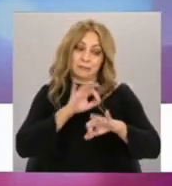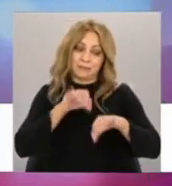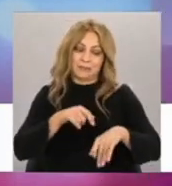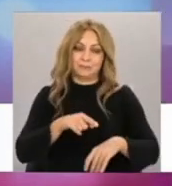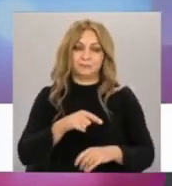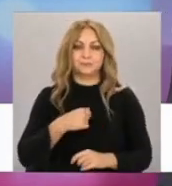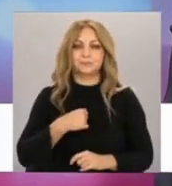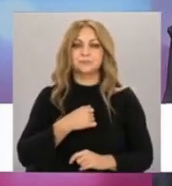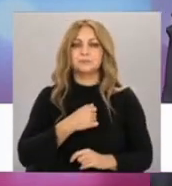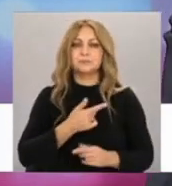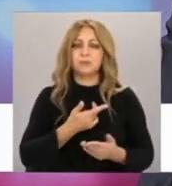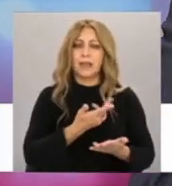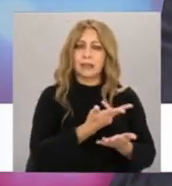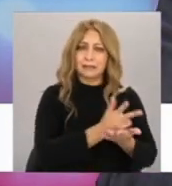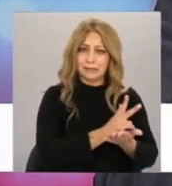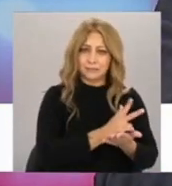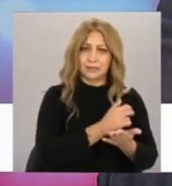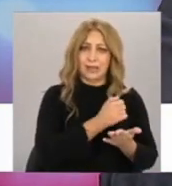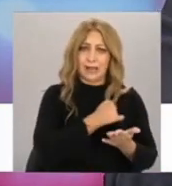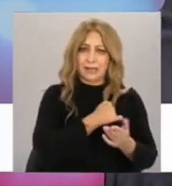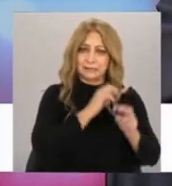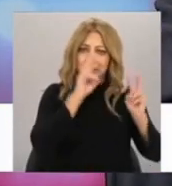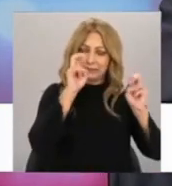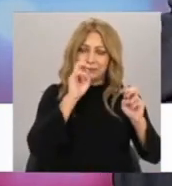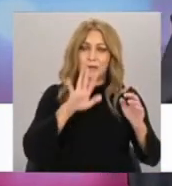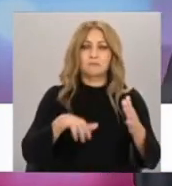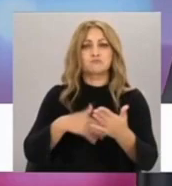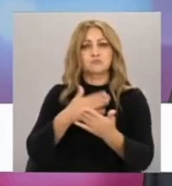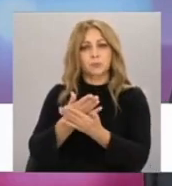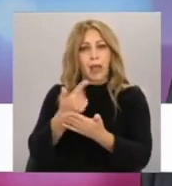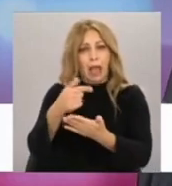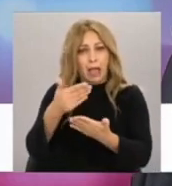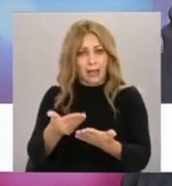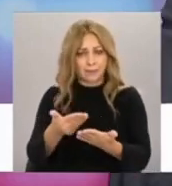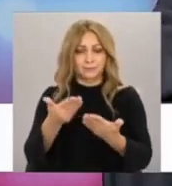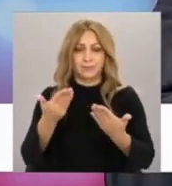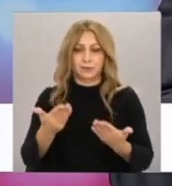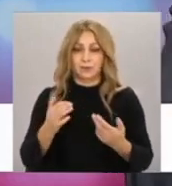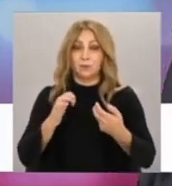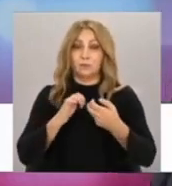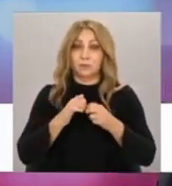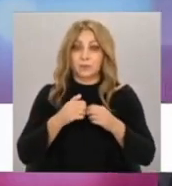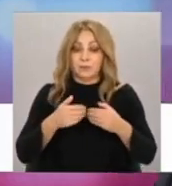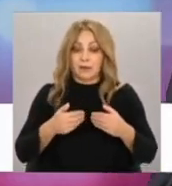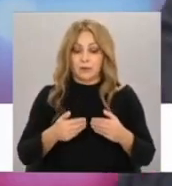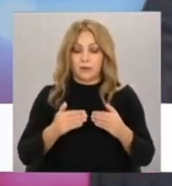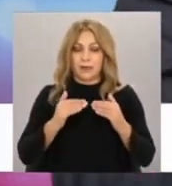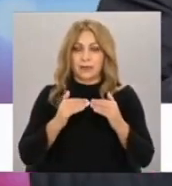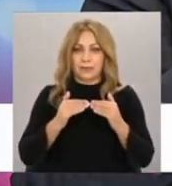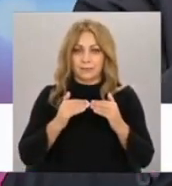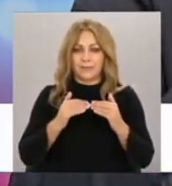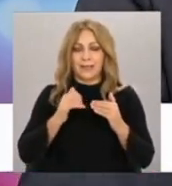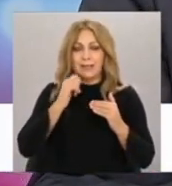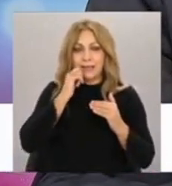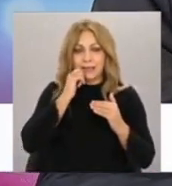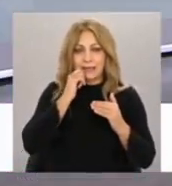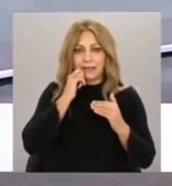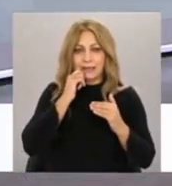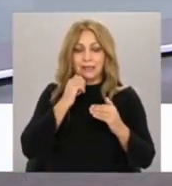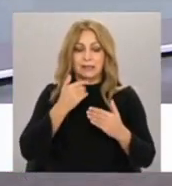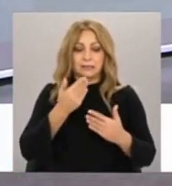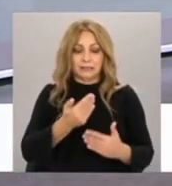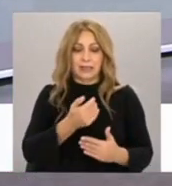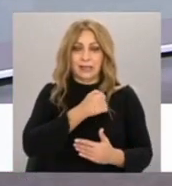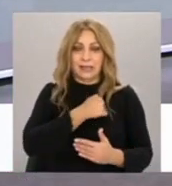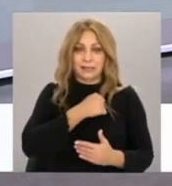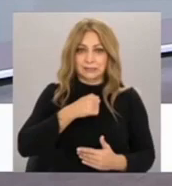e tenho propostas e tempo Portas para aquela que aquilo que o grande problema agora uma fratura geracional entre aqueles que deram chegar à casa própria